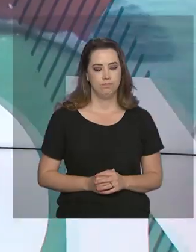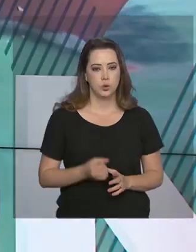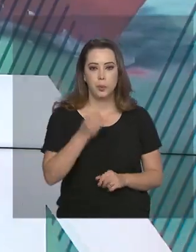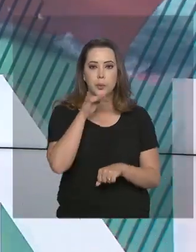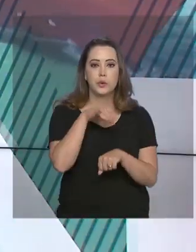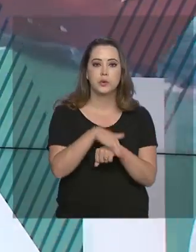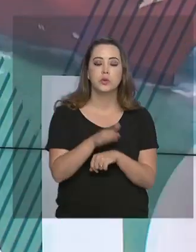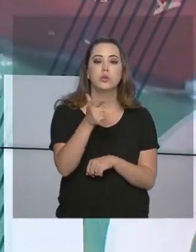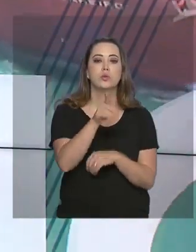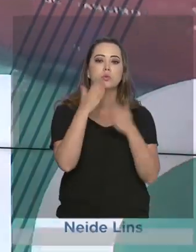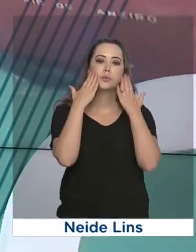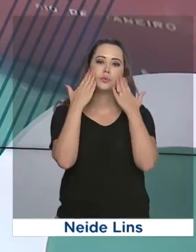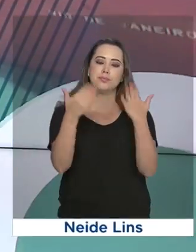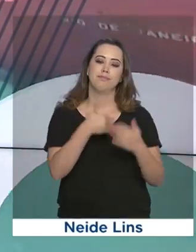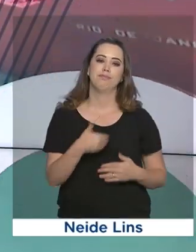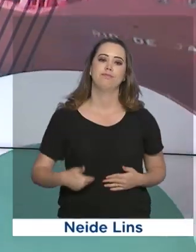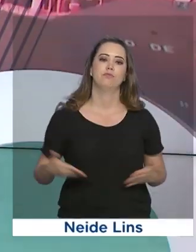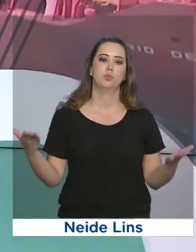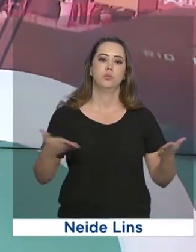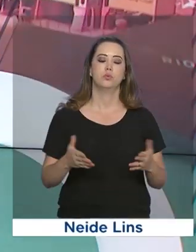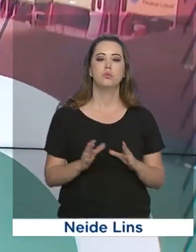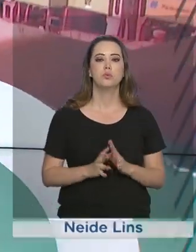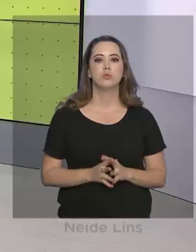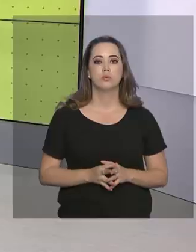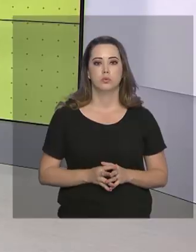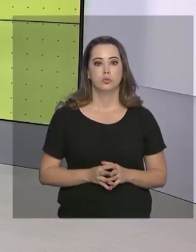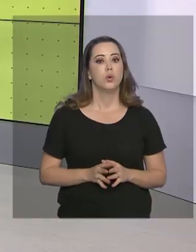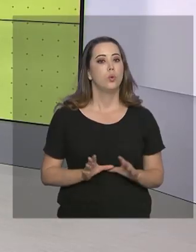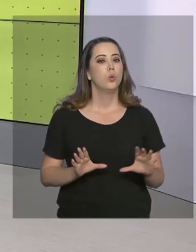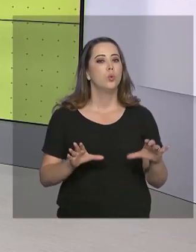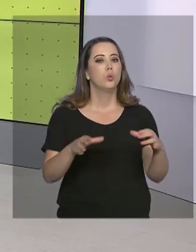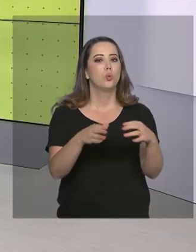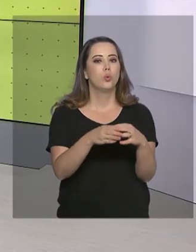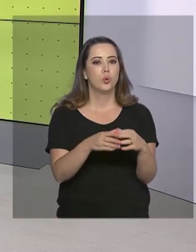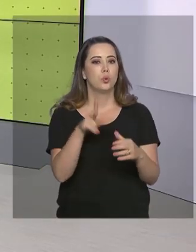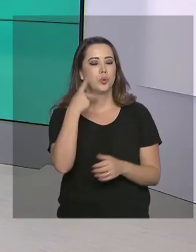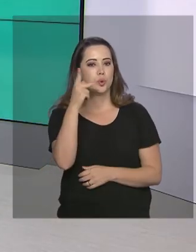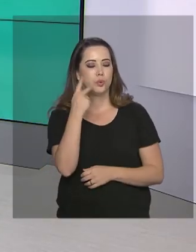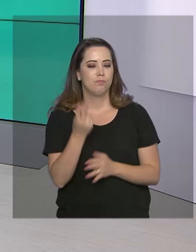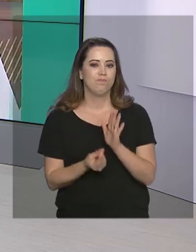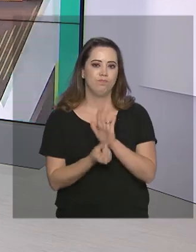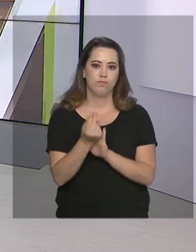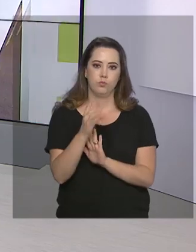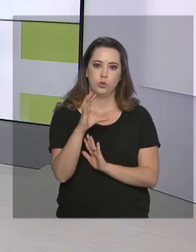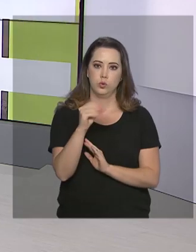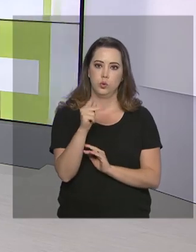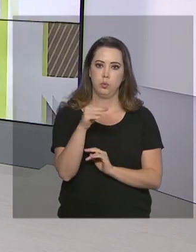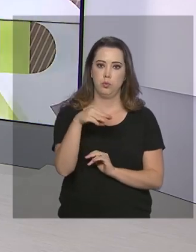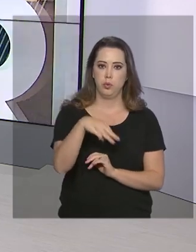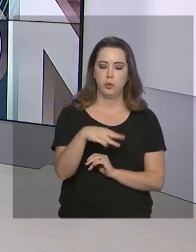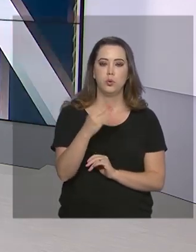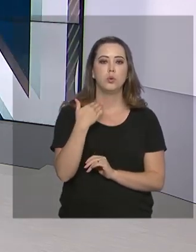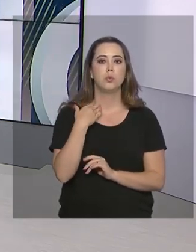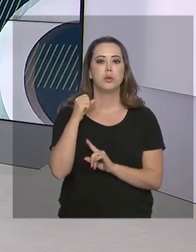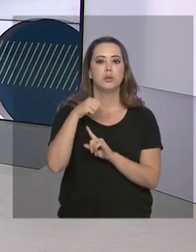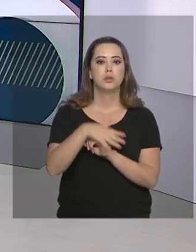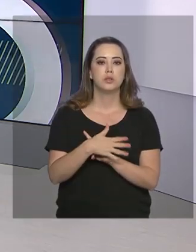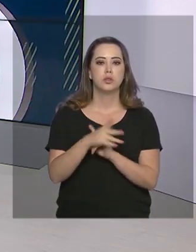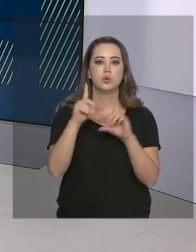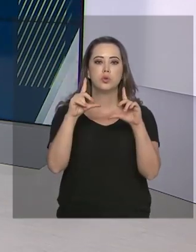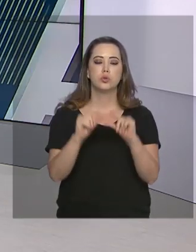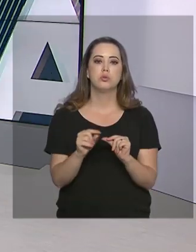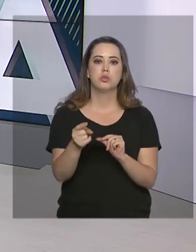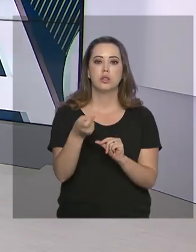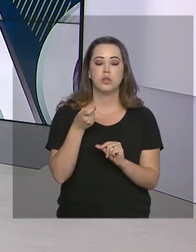Boa noite, já está no ar mais um Governo Agora. O Comitê de Política Monetária, Copom, do Banco Central, acaba de